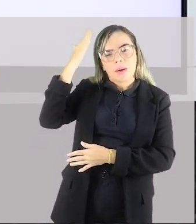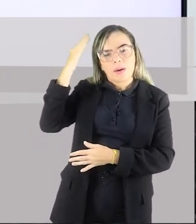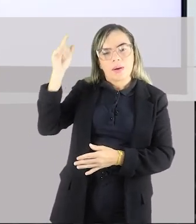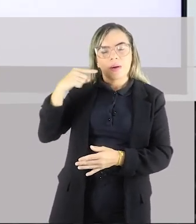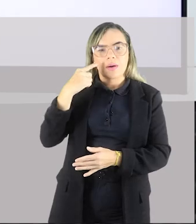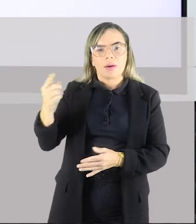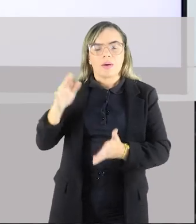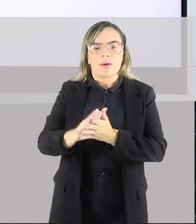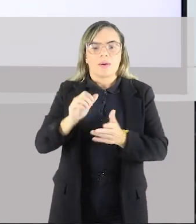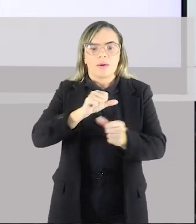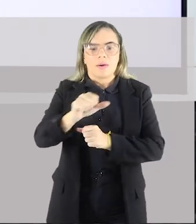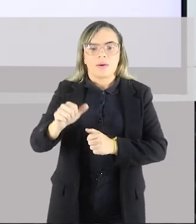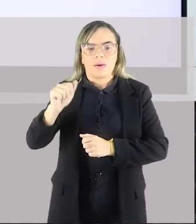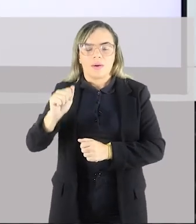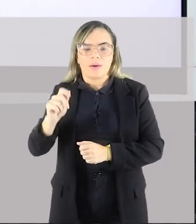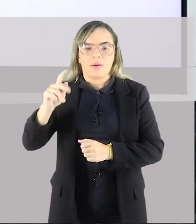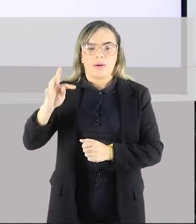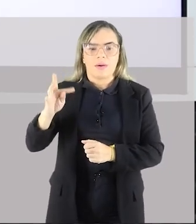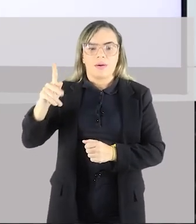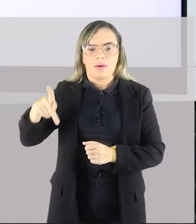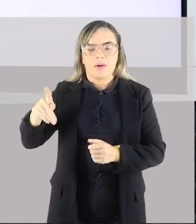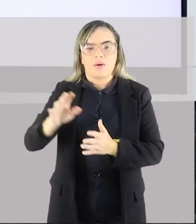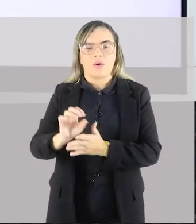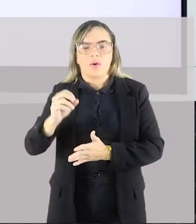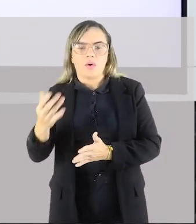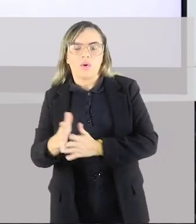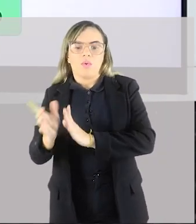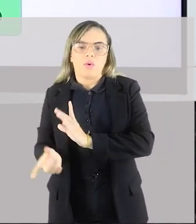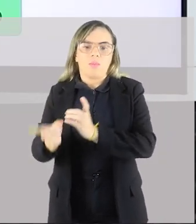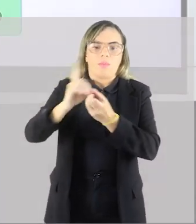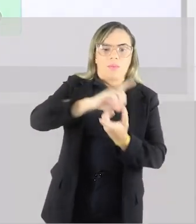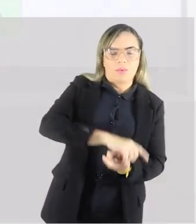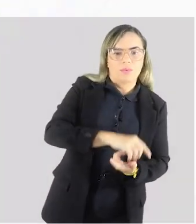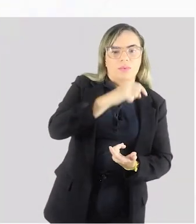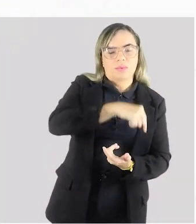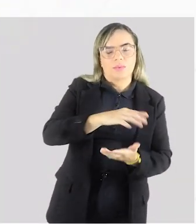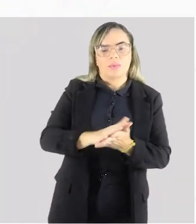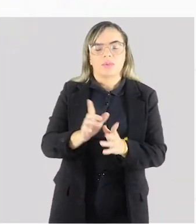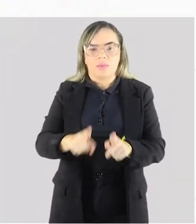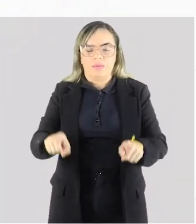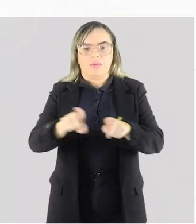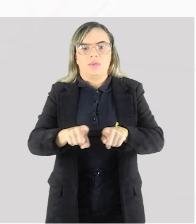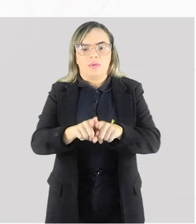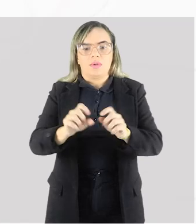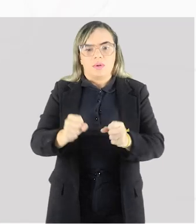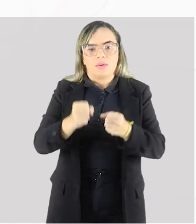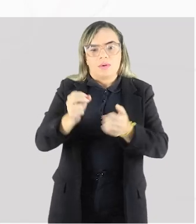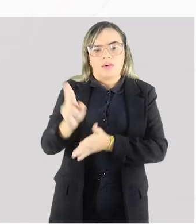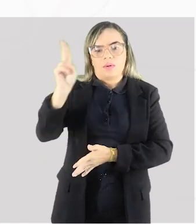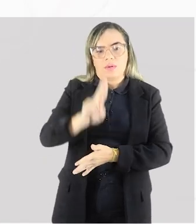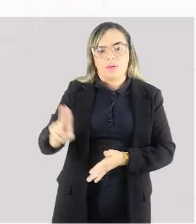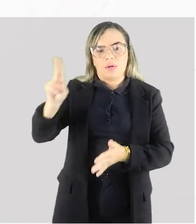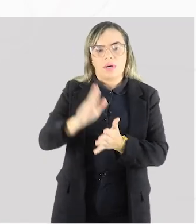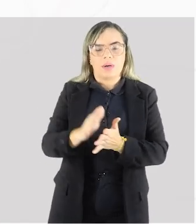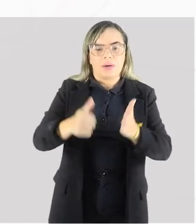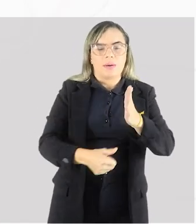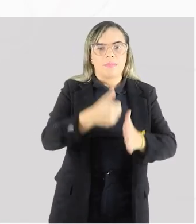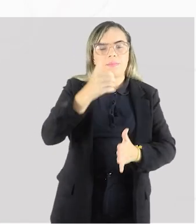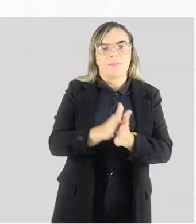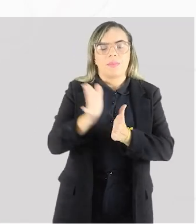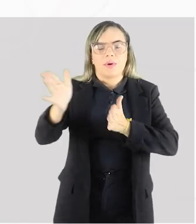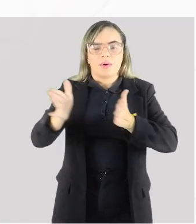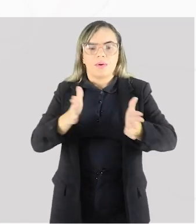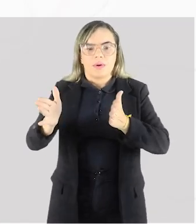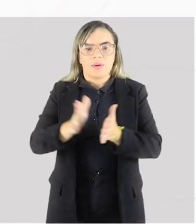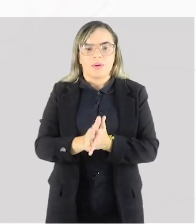palavra em ATP, ou o inverso também, tá certo? Bora lá. A primeira fase da respiração celular a gente chama